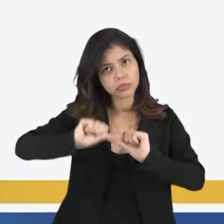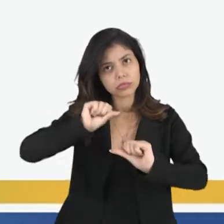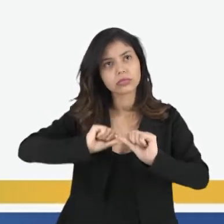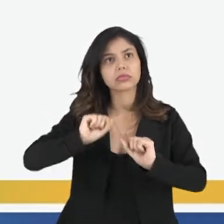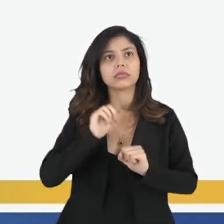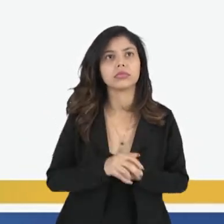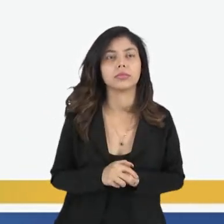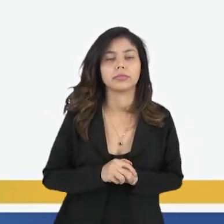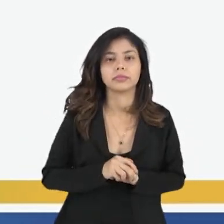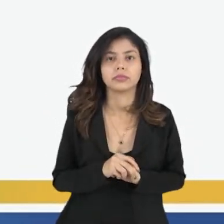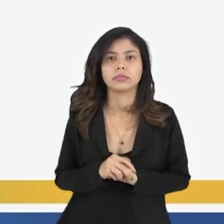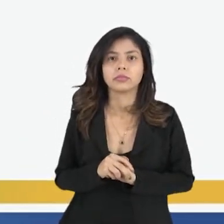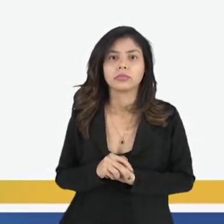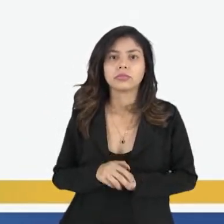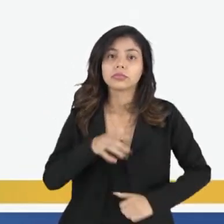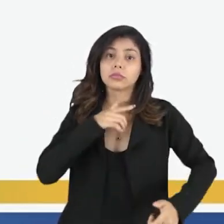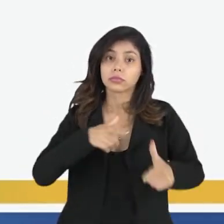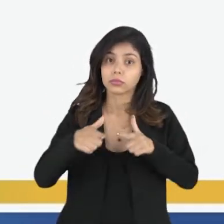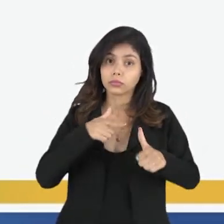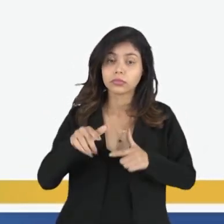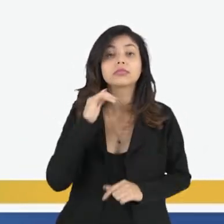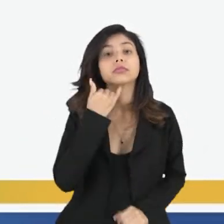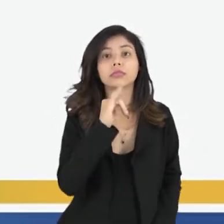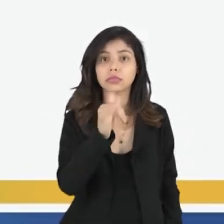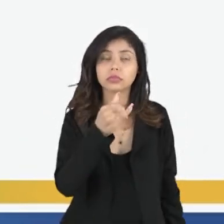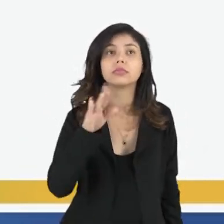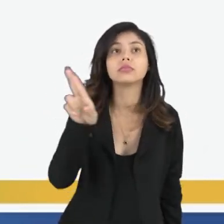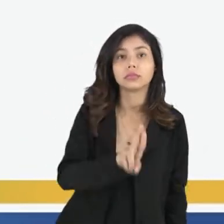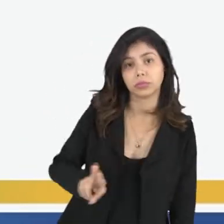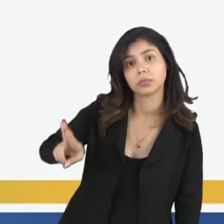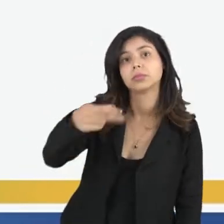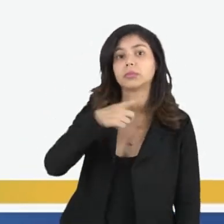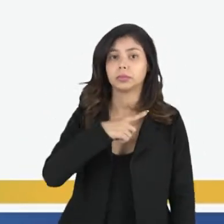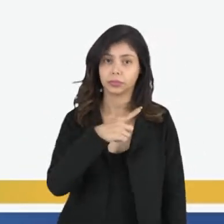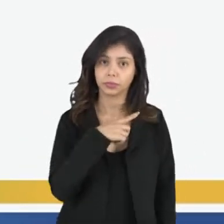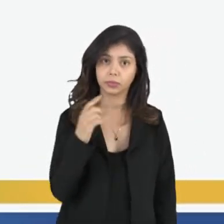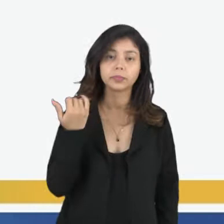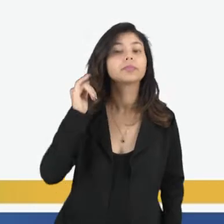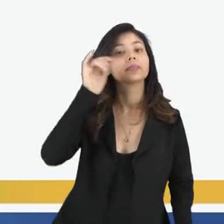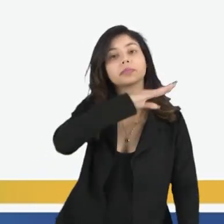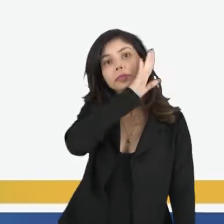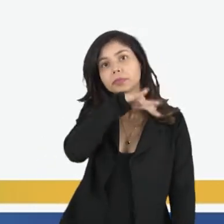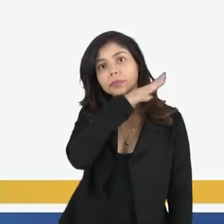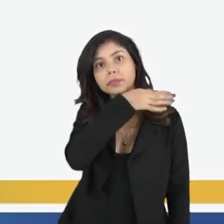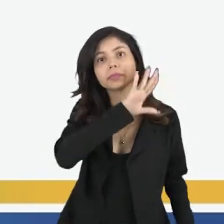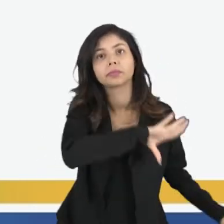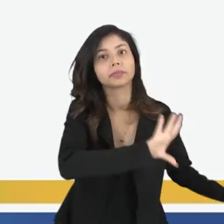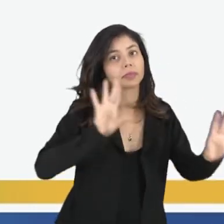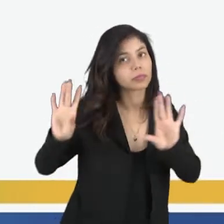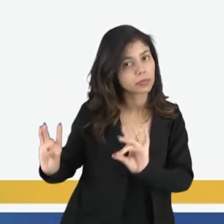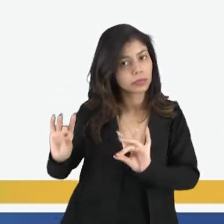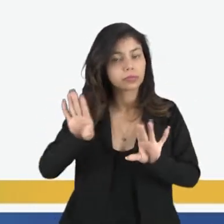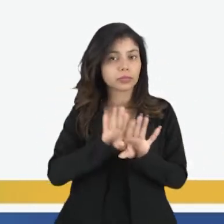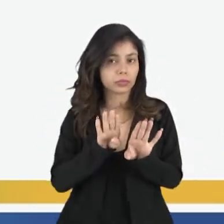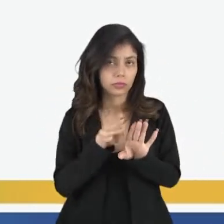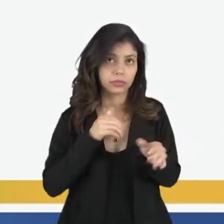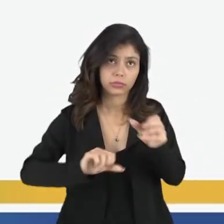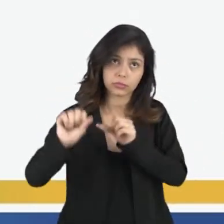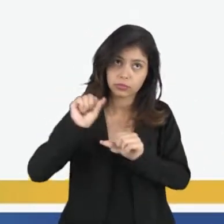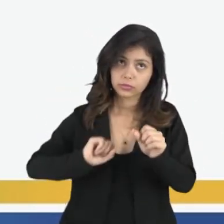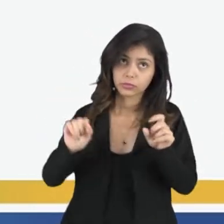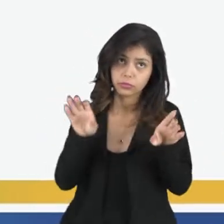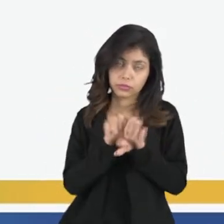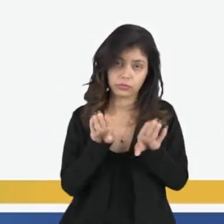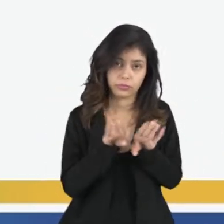transformar essas trabalho e energia que era utilizada dos animais e passou-se a